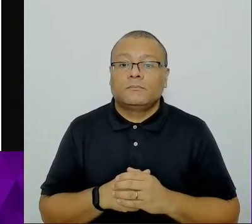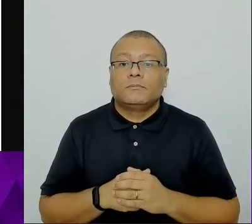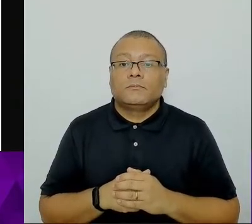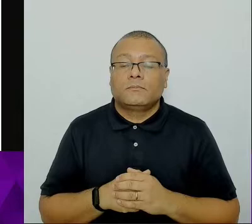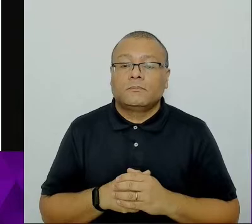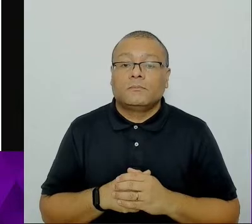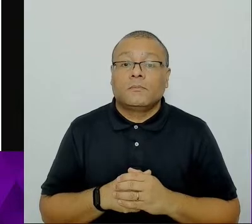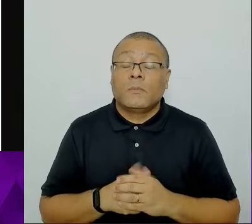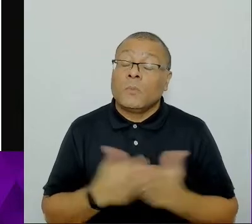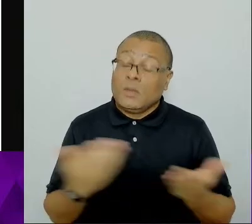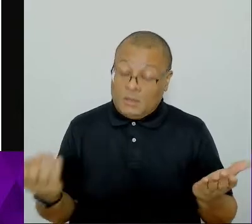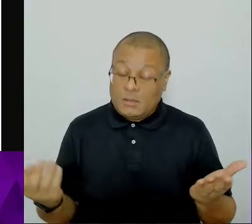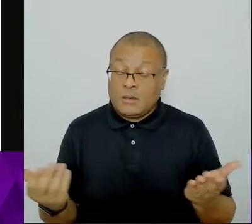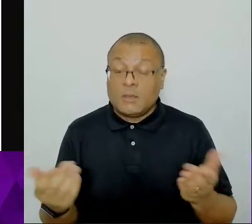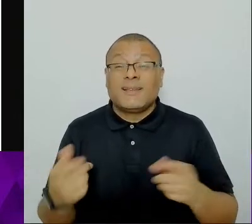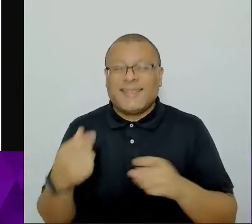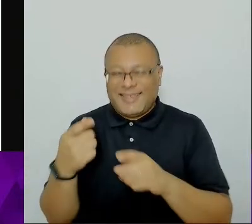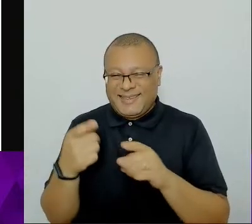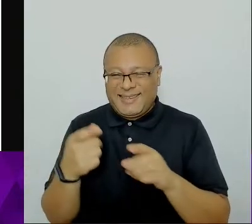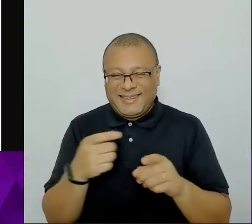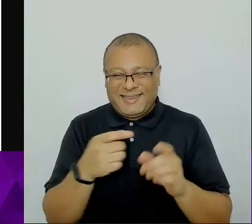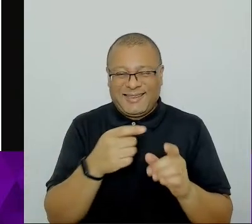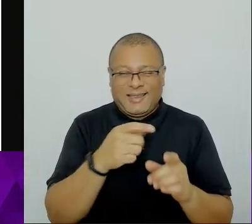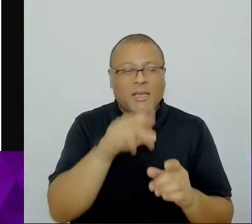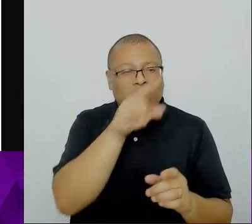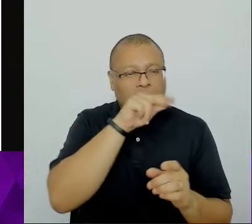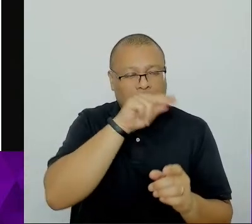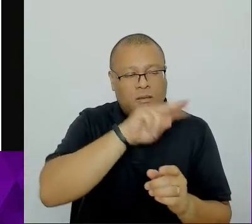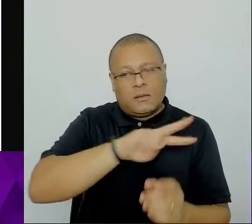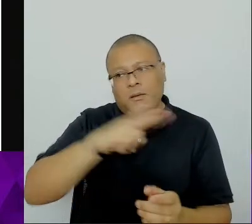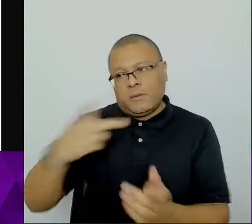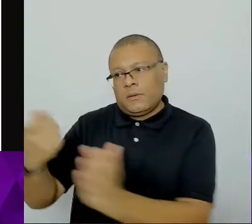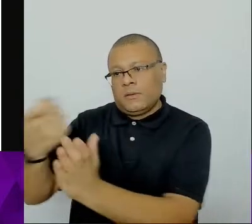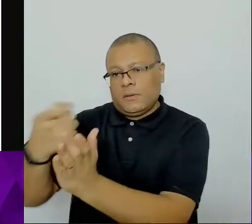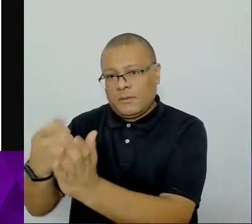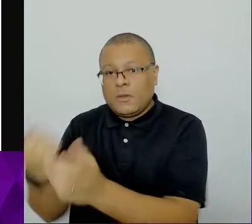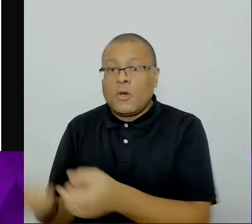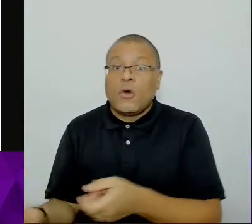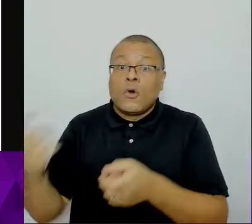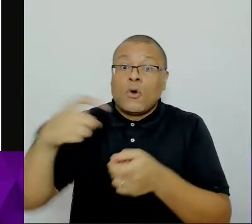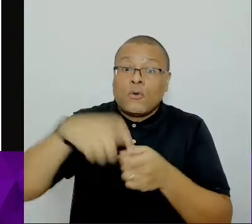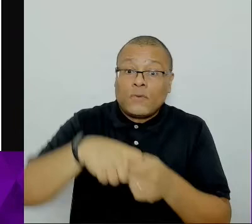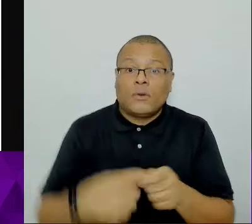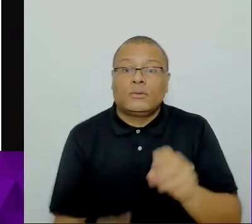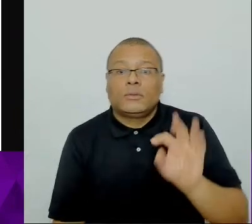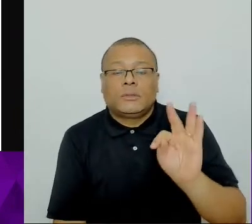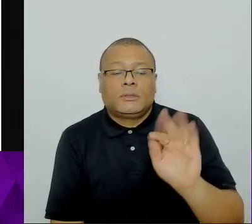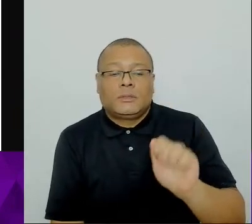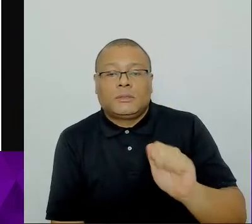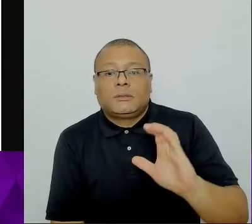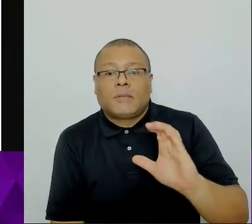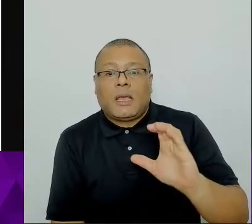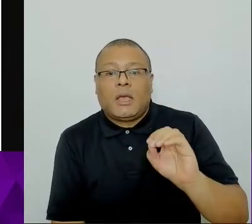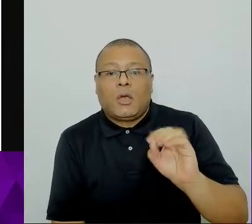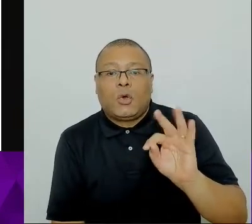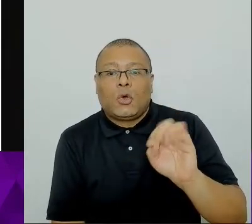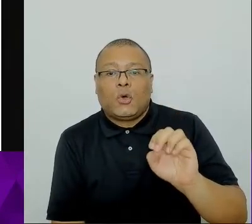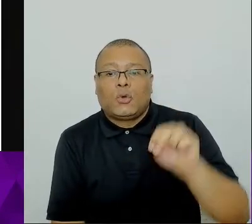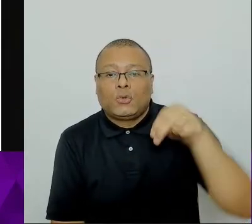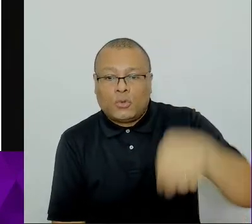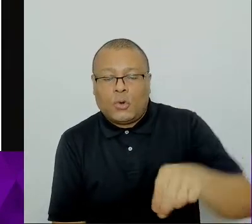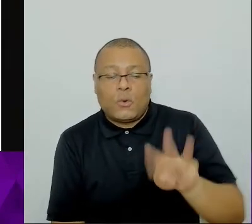e os modelos de síntese também, o Tacotron, o WaveGlow, outros modelos